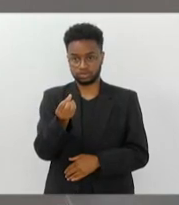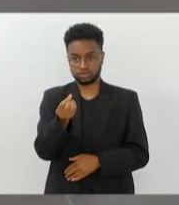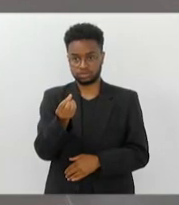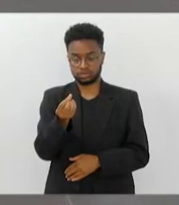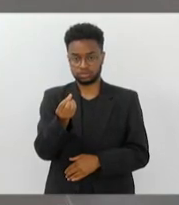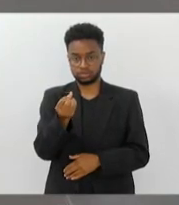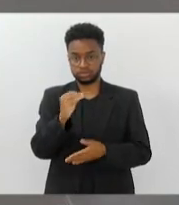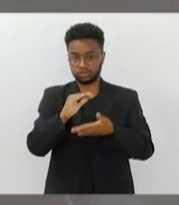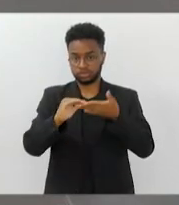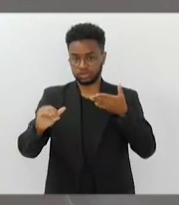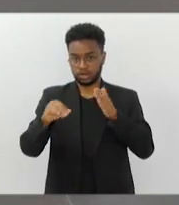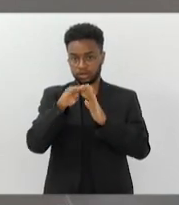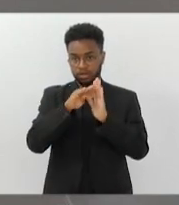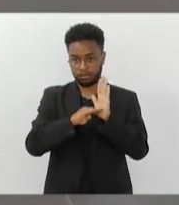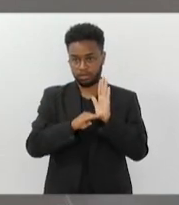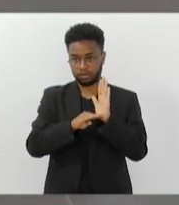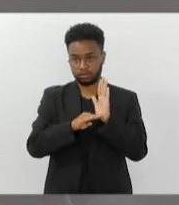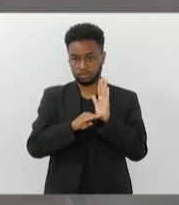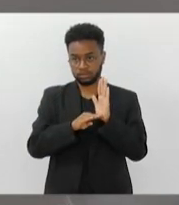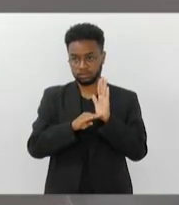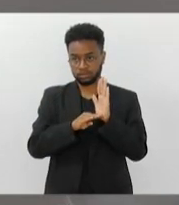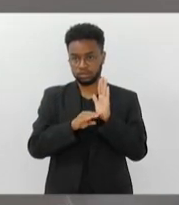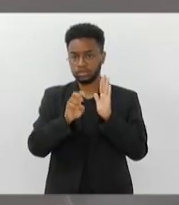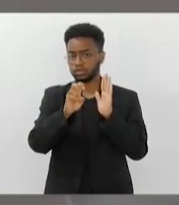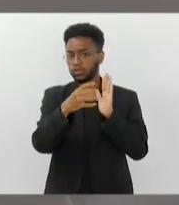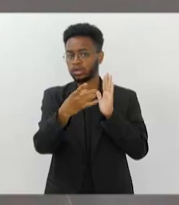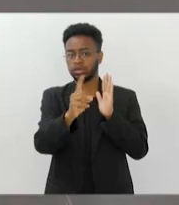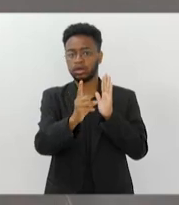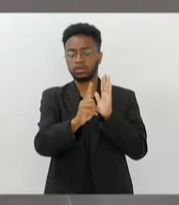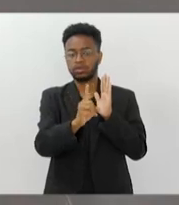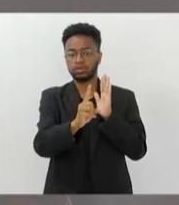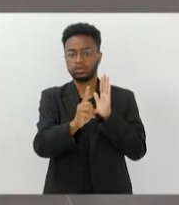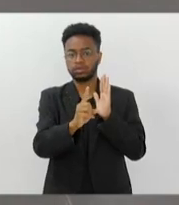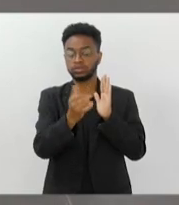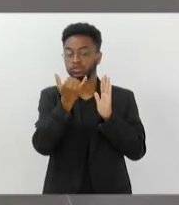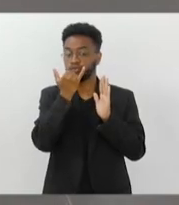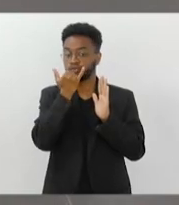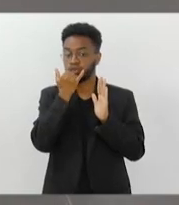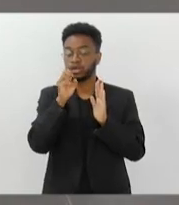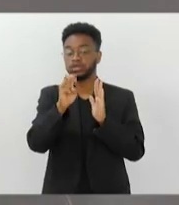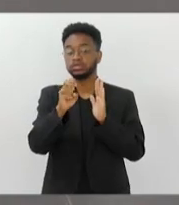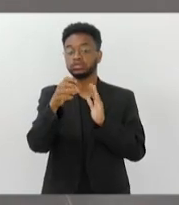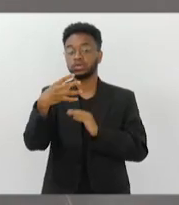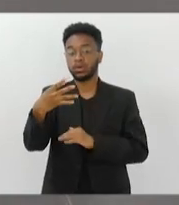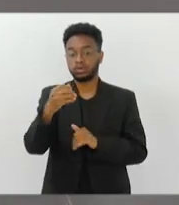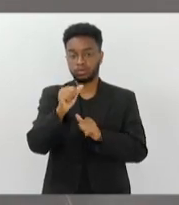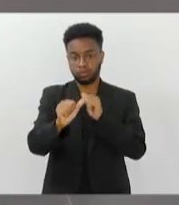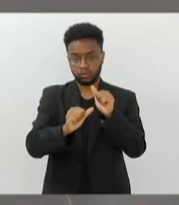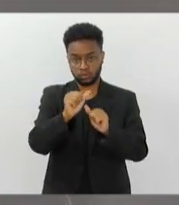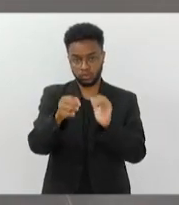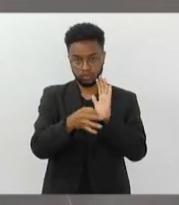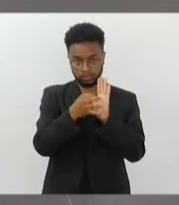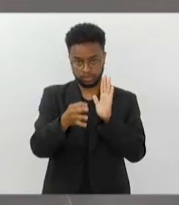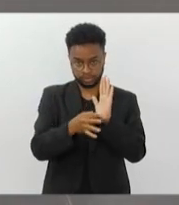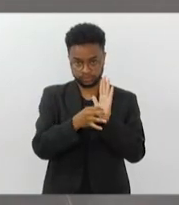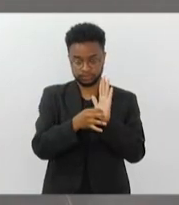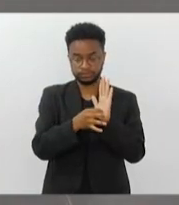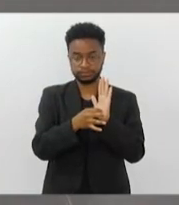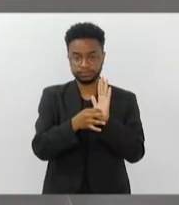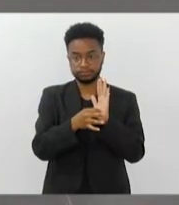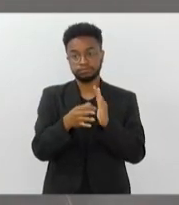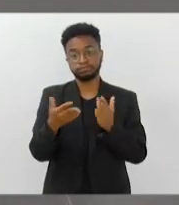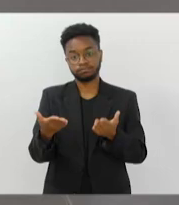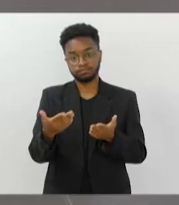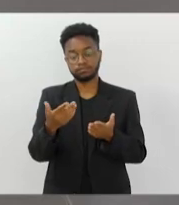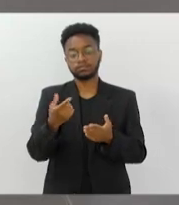foram retirados. 54 mudou o parecer. Não, desculpe, 54 mudou o parecer. Eu vou